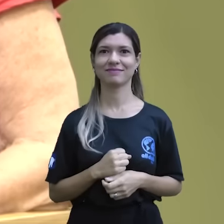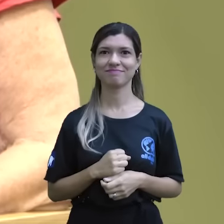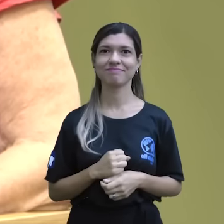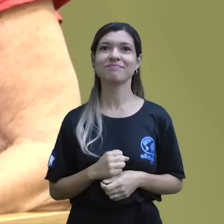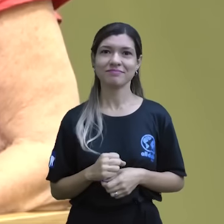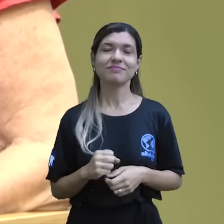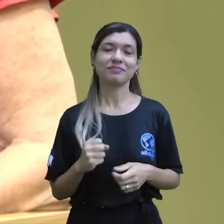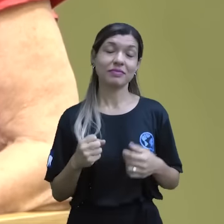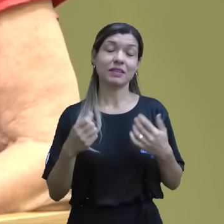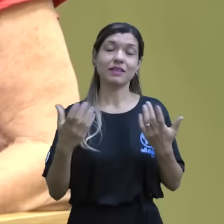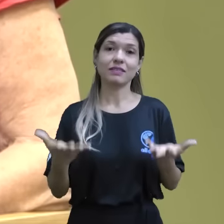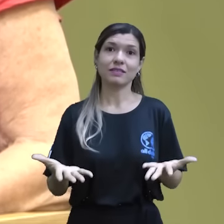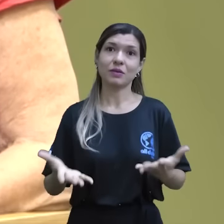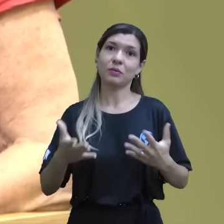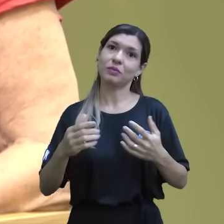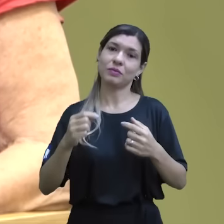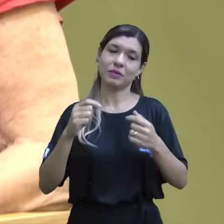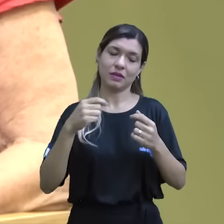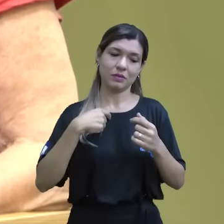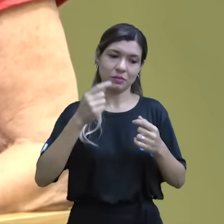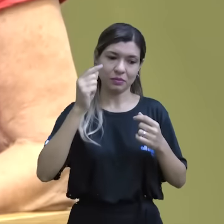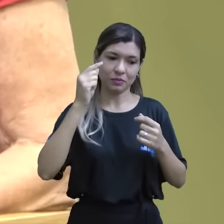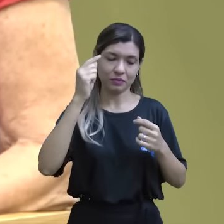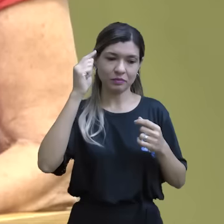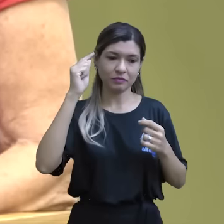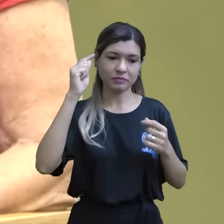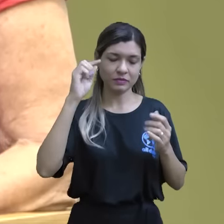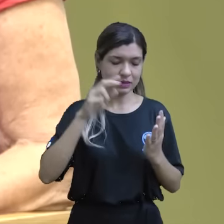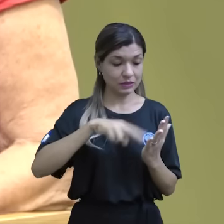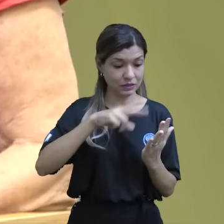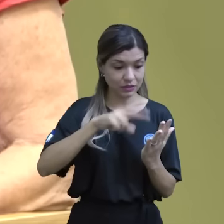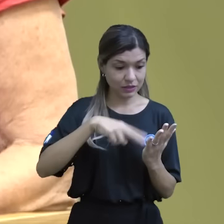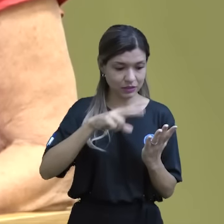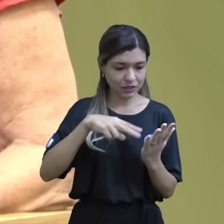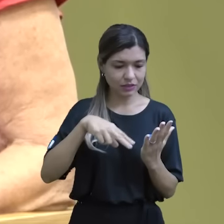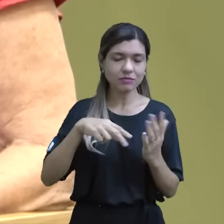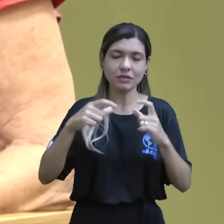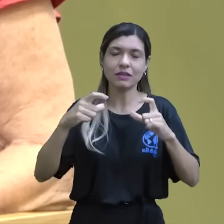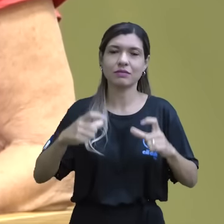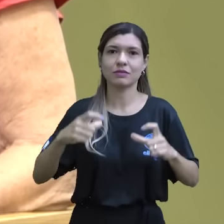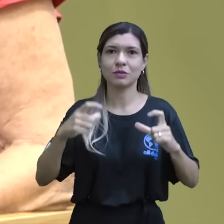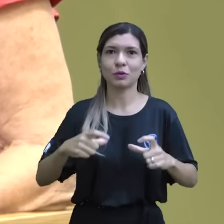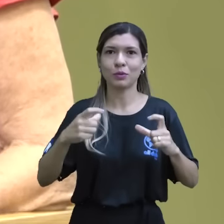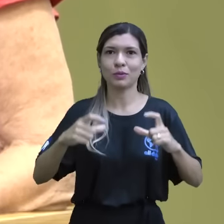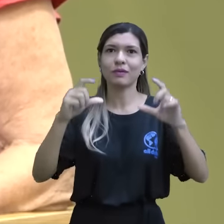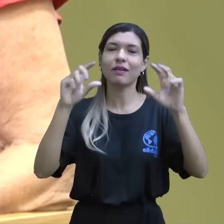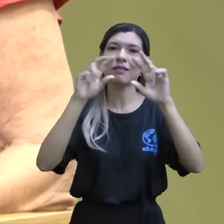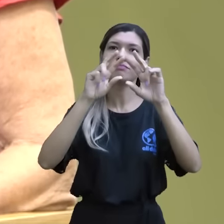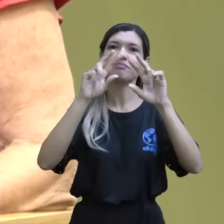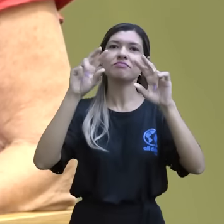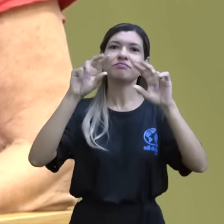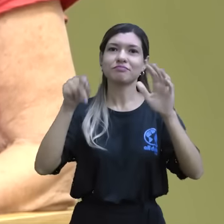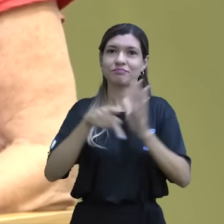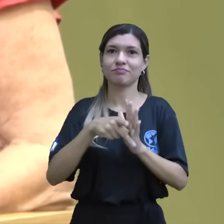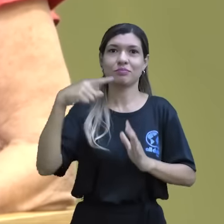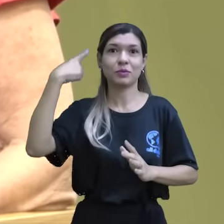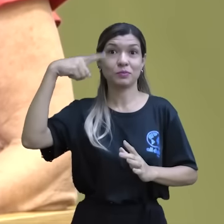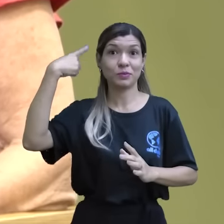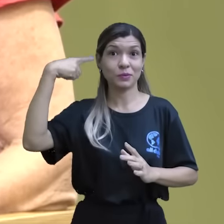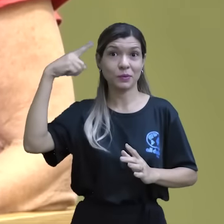como chamava na República, da Praia Vermelha. E daí não soltei nunca mais. Aí fui indo, fui preparando